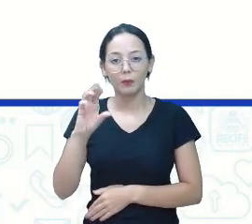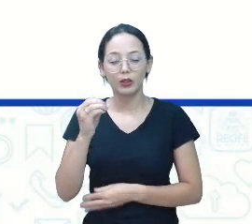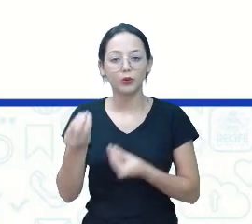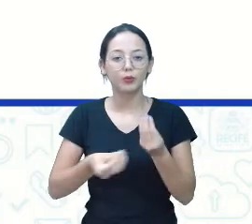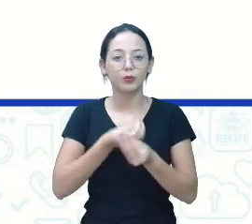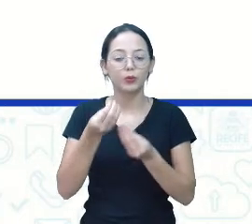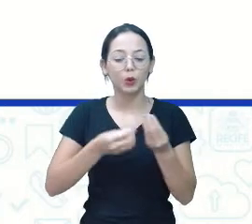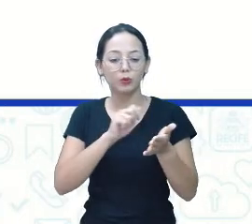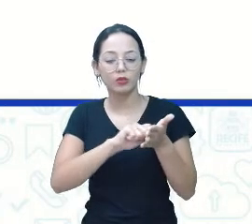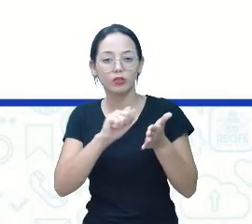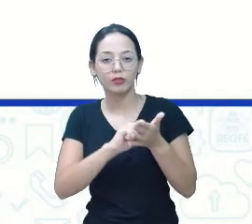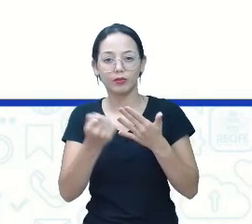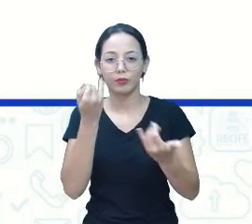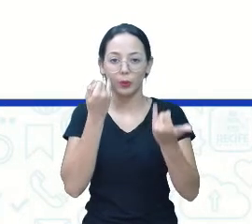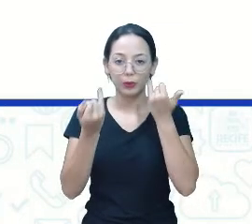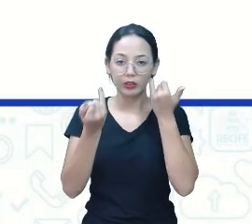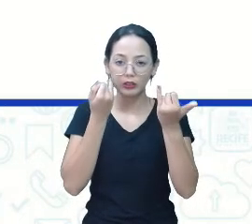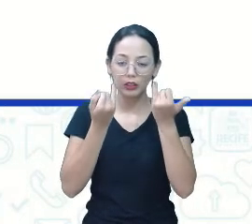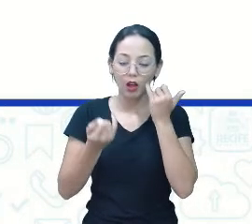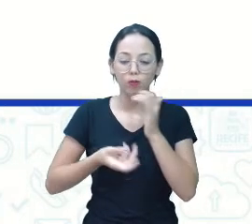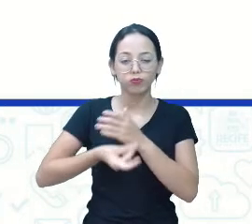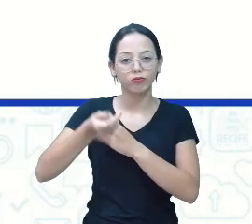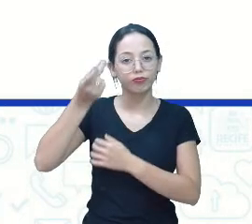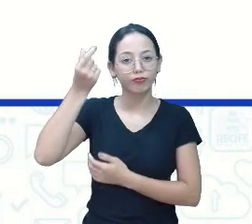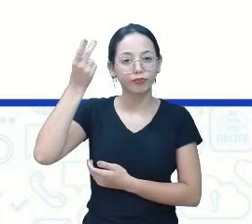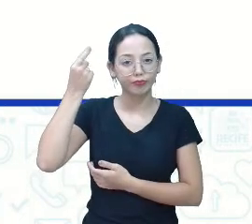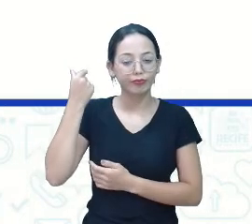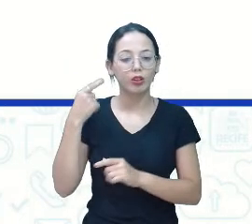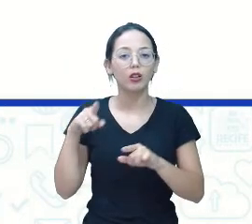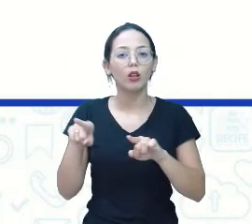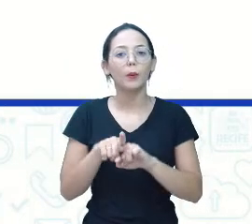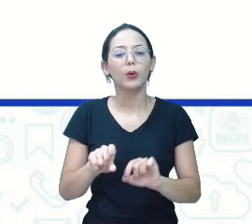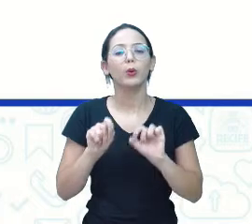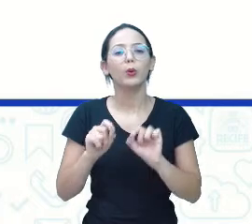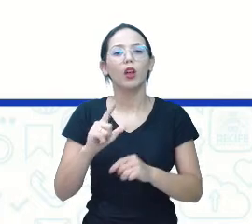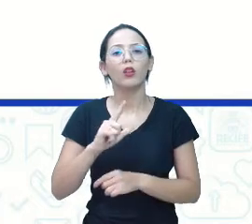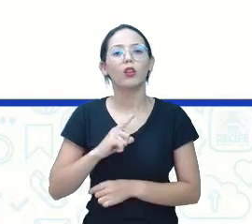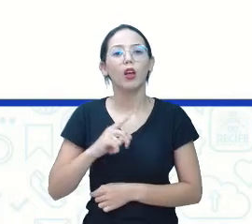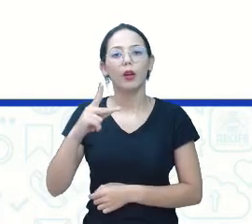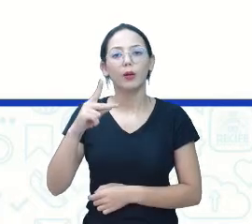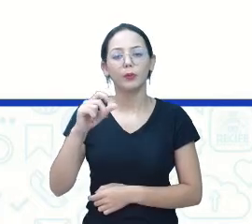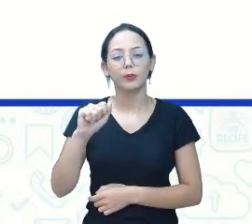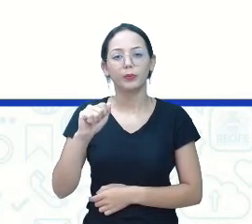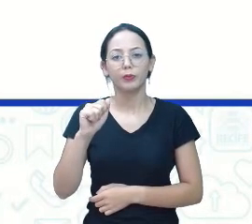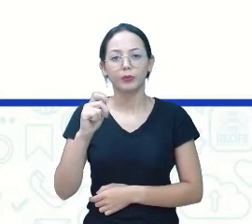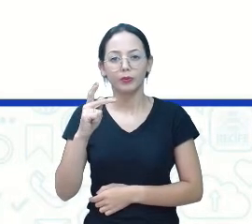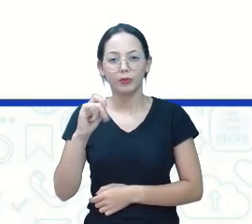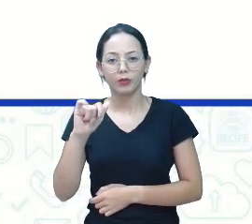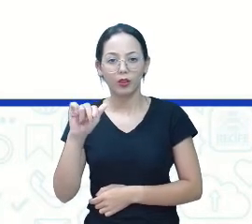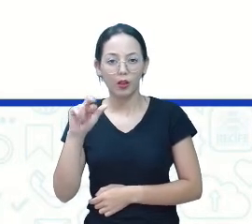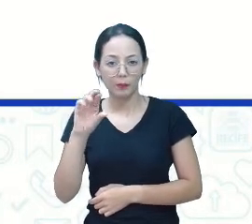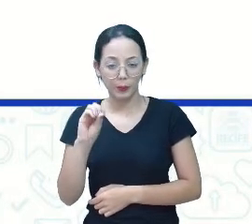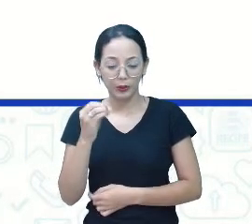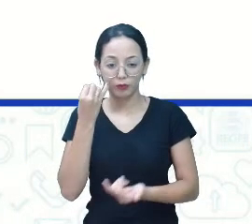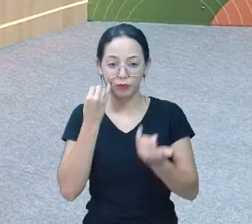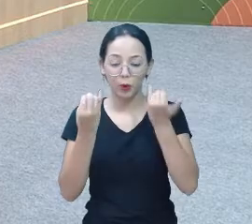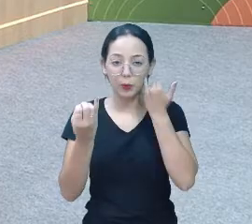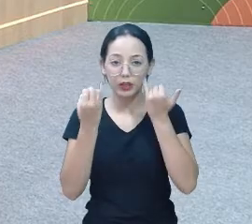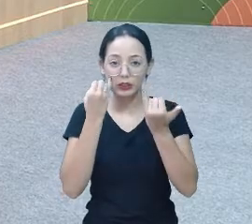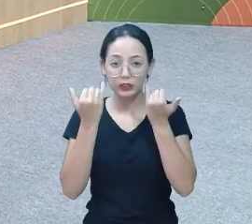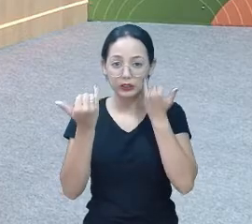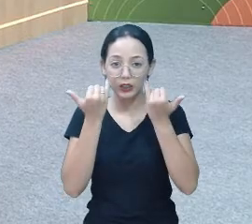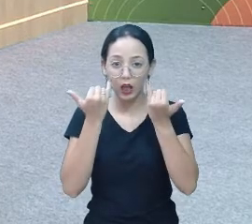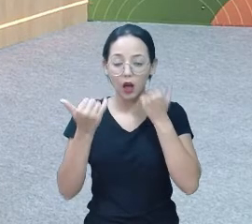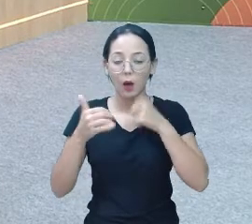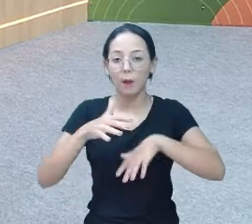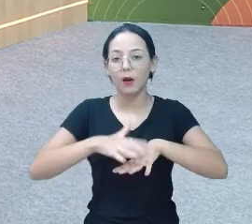as informações naquela época, e existe um papiro, ou seja, uma informação para a matemática muito importante,